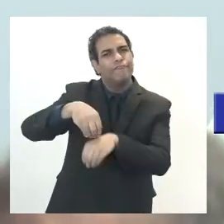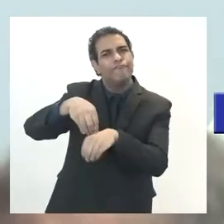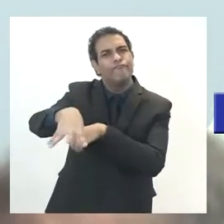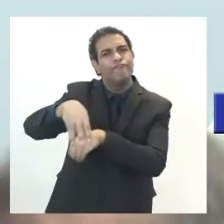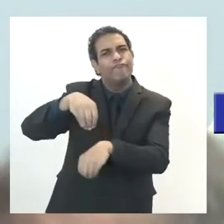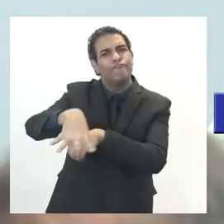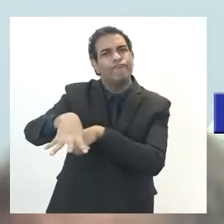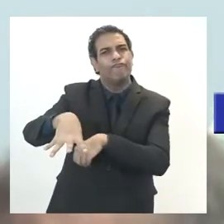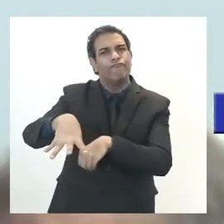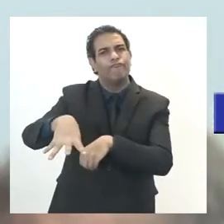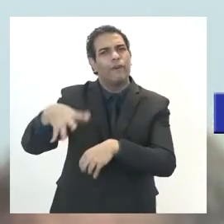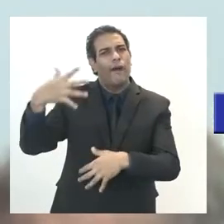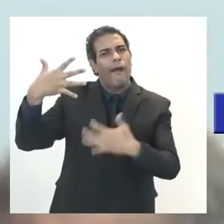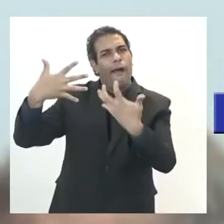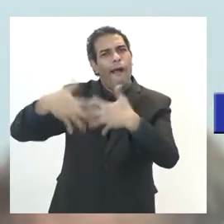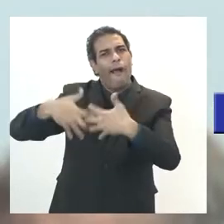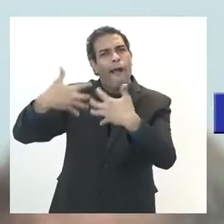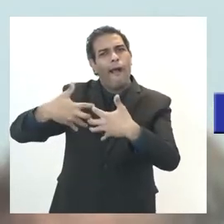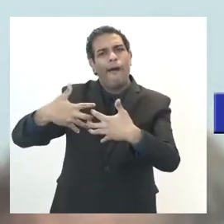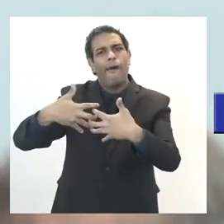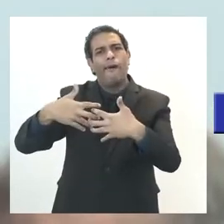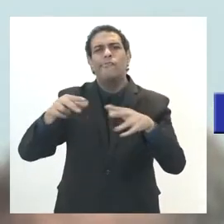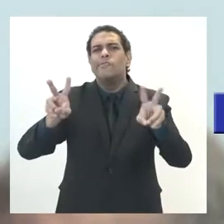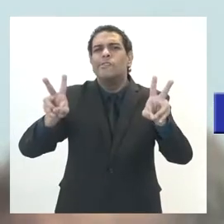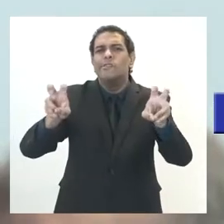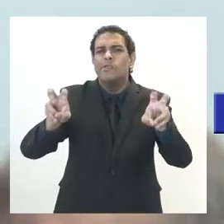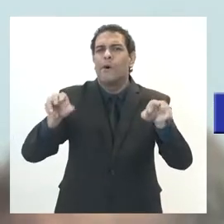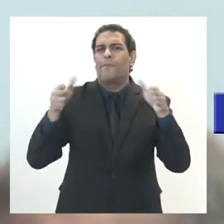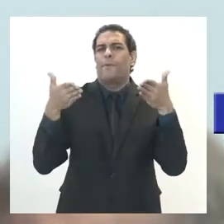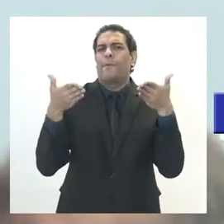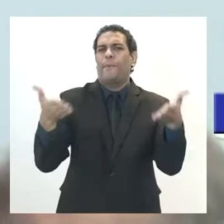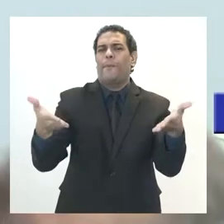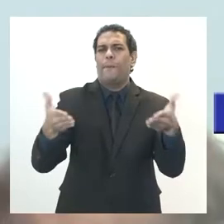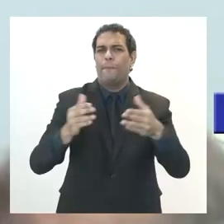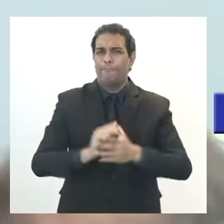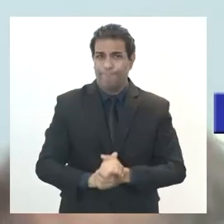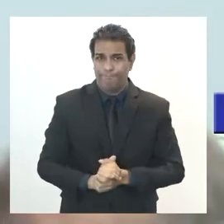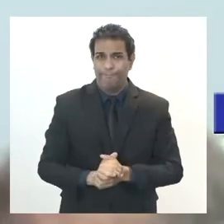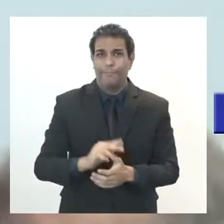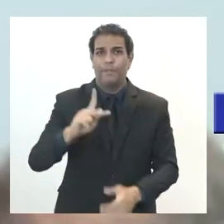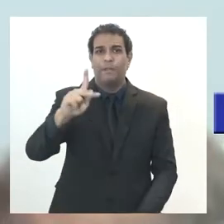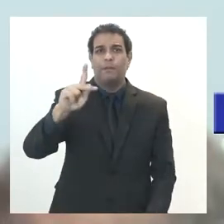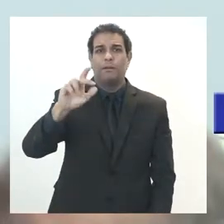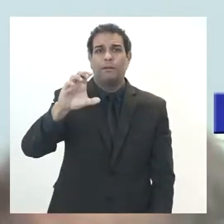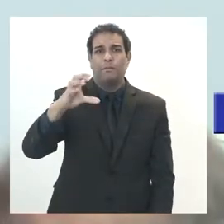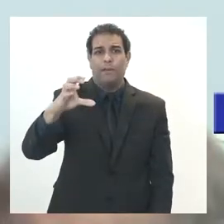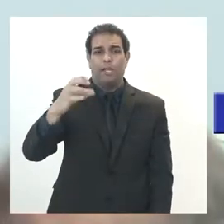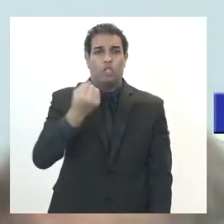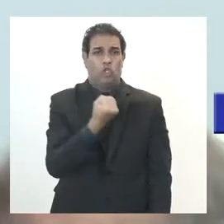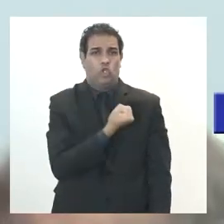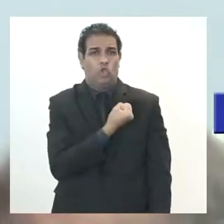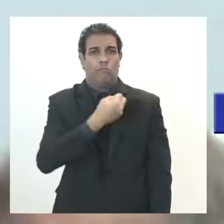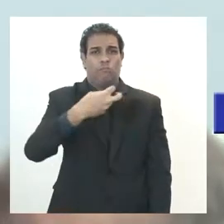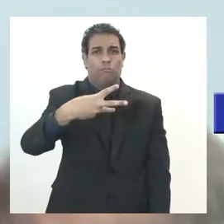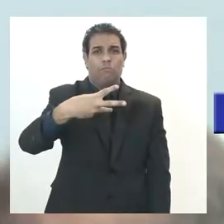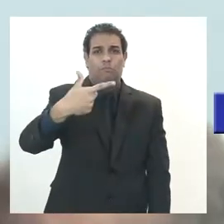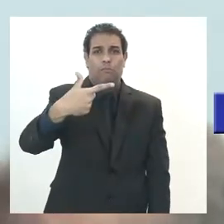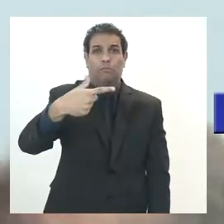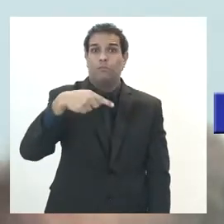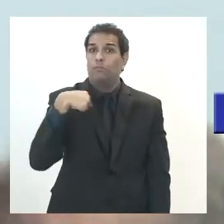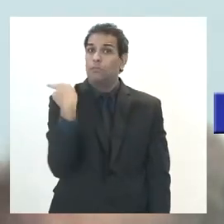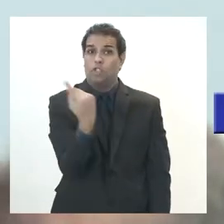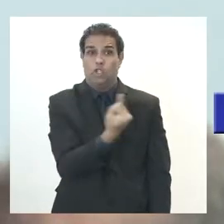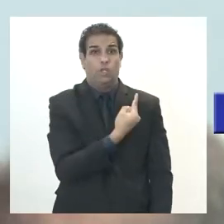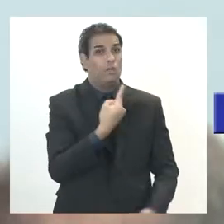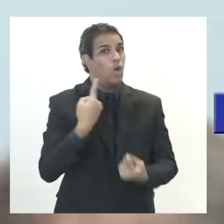irei fazer a respeito dessa o pack 32 aonde nós somos